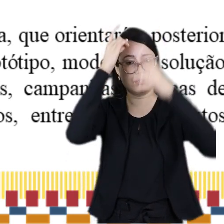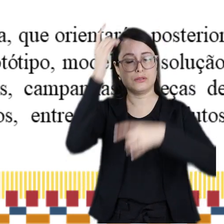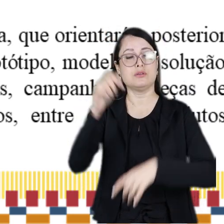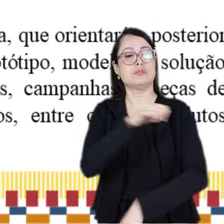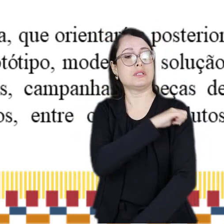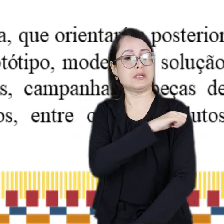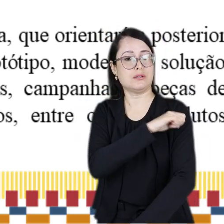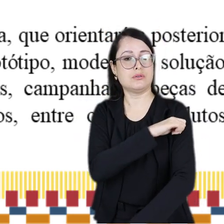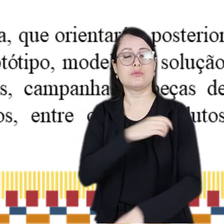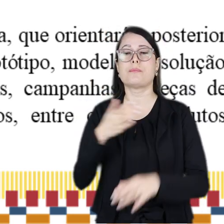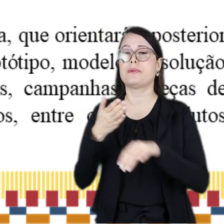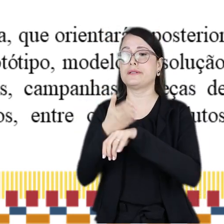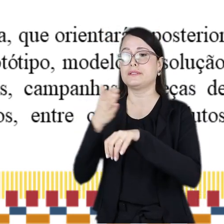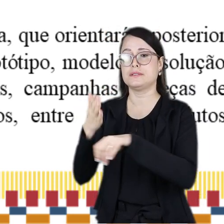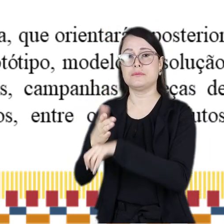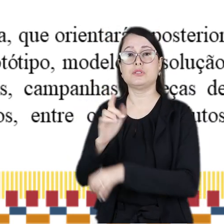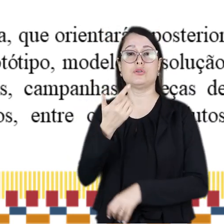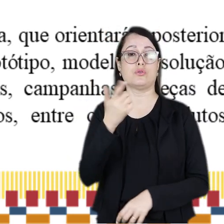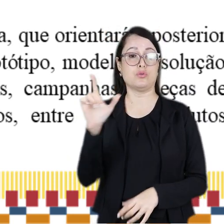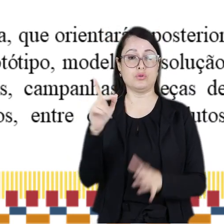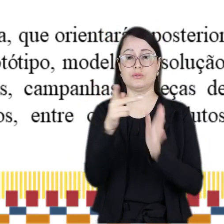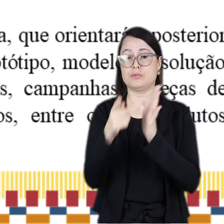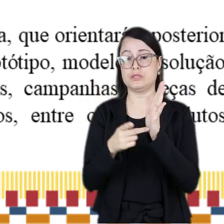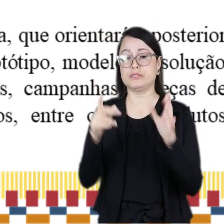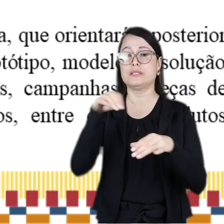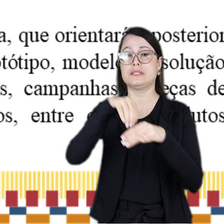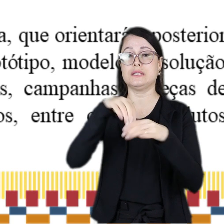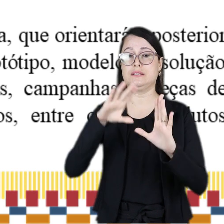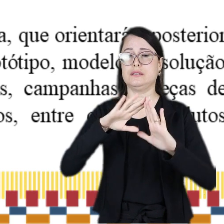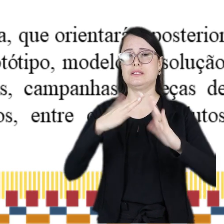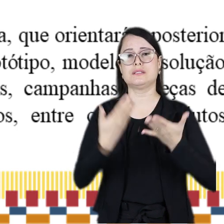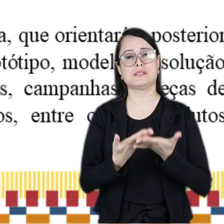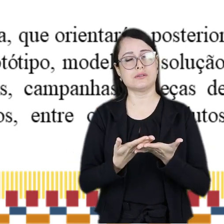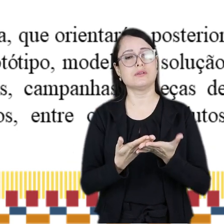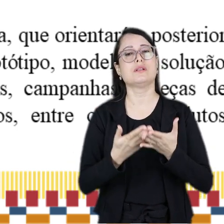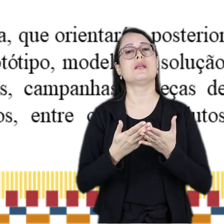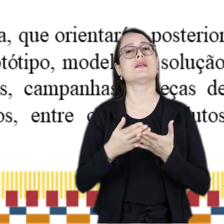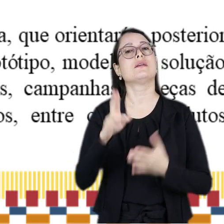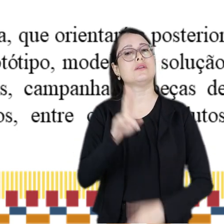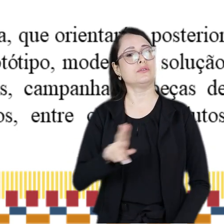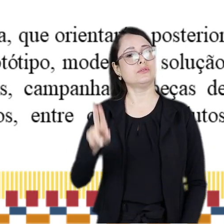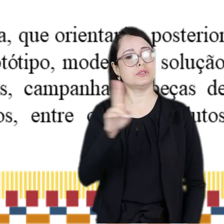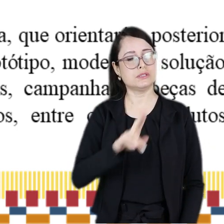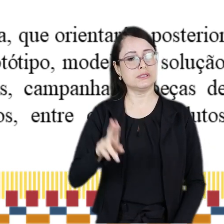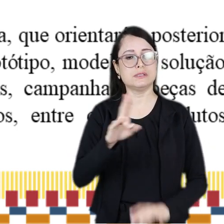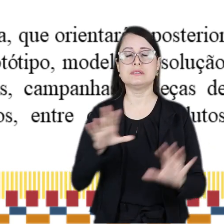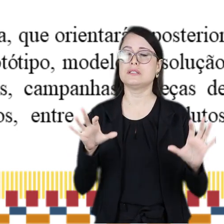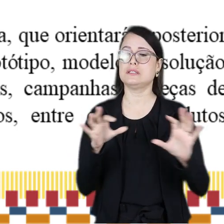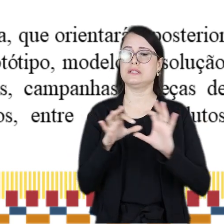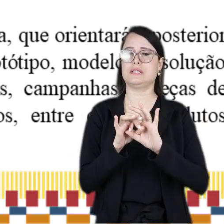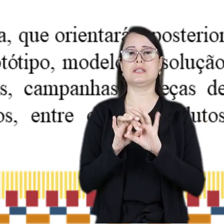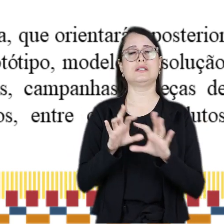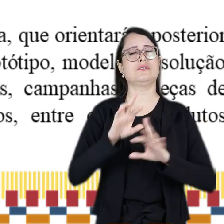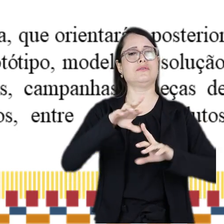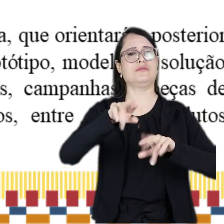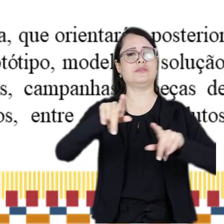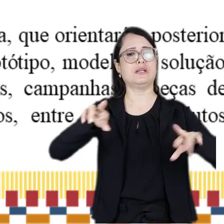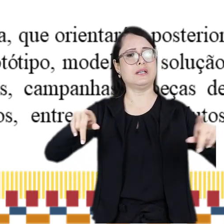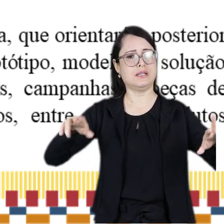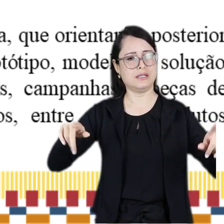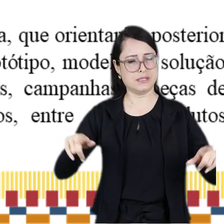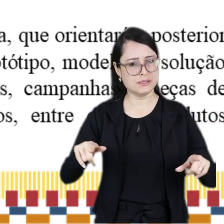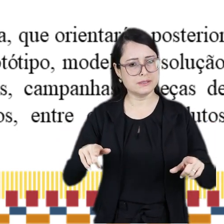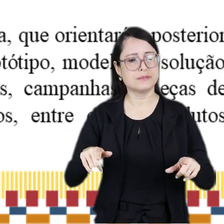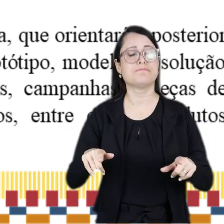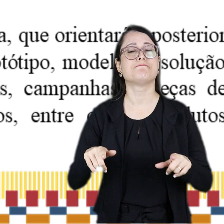dentro da escola, né? Que venham utilizar a integração também de diversas manifestações, né? Manifestações